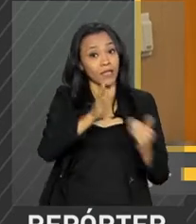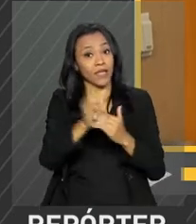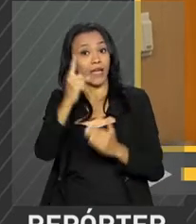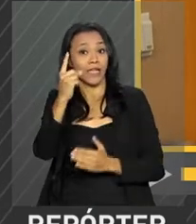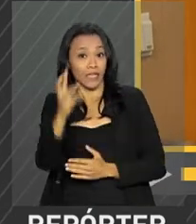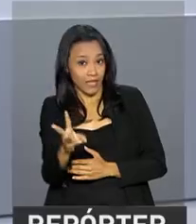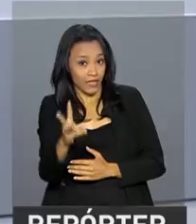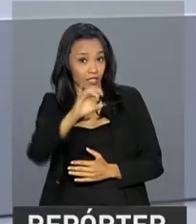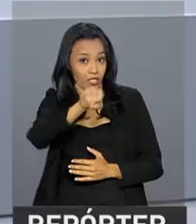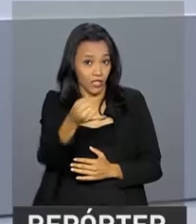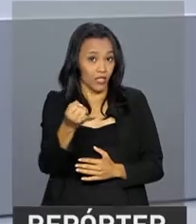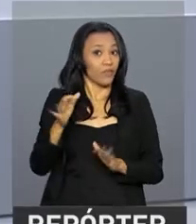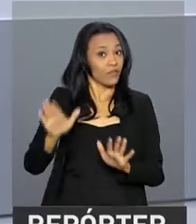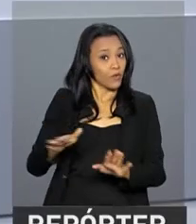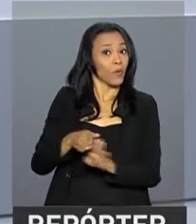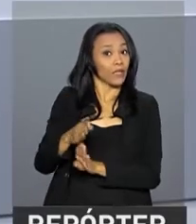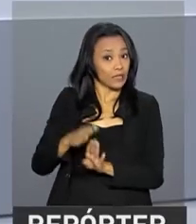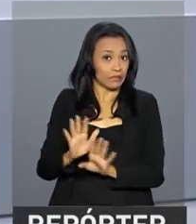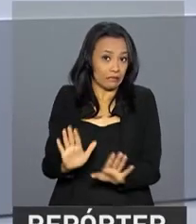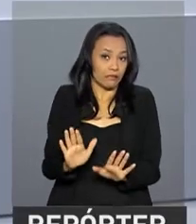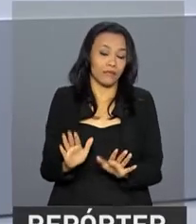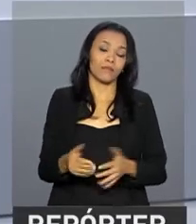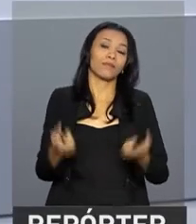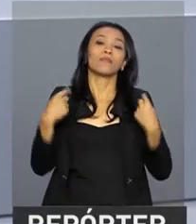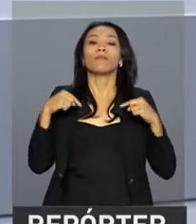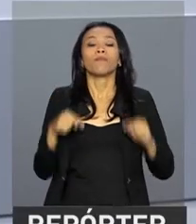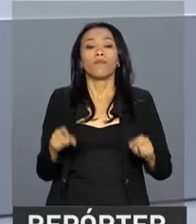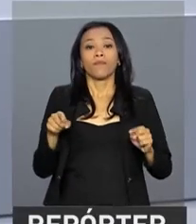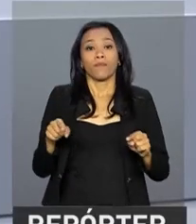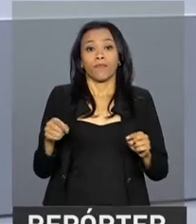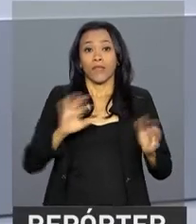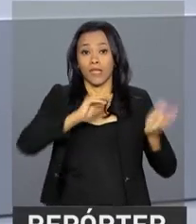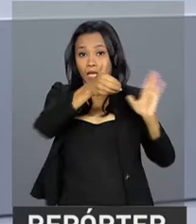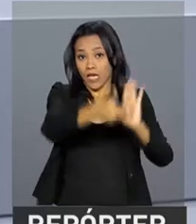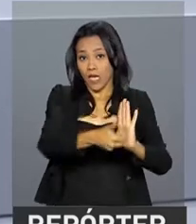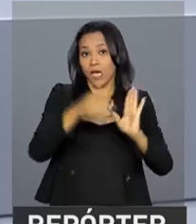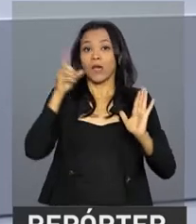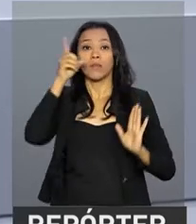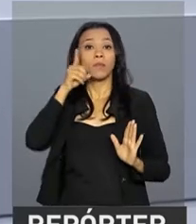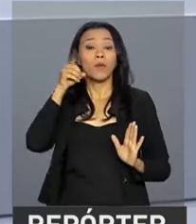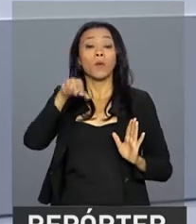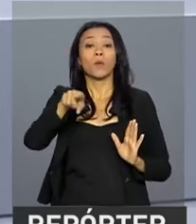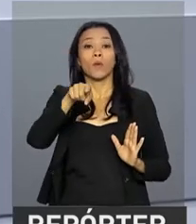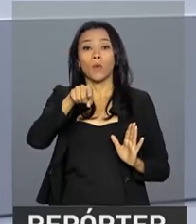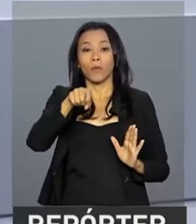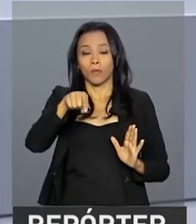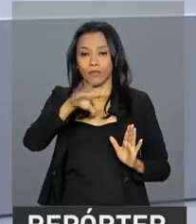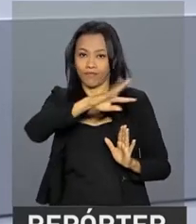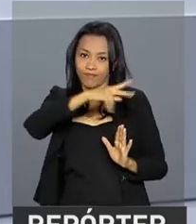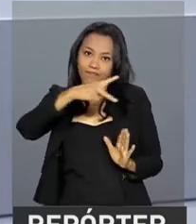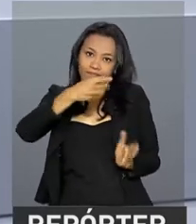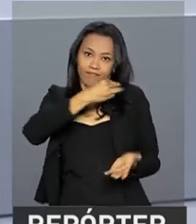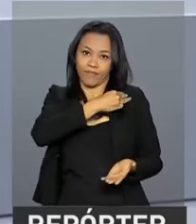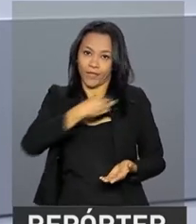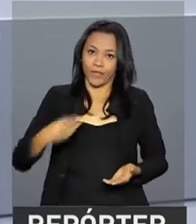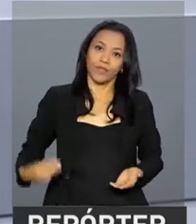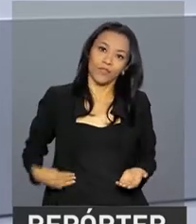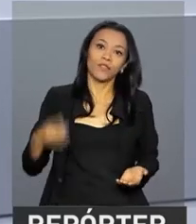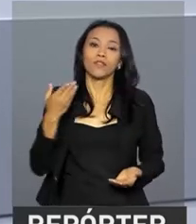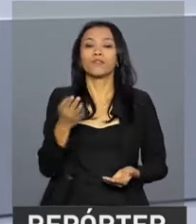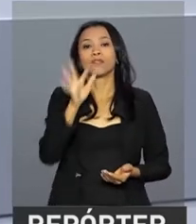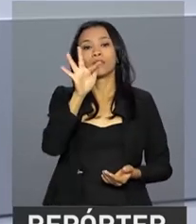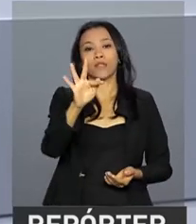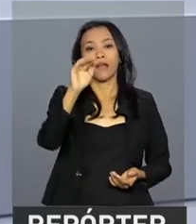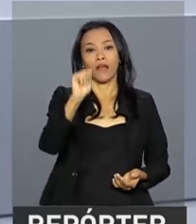médica e na câmara dos deputados o ministro da fazenda henrique meirelles disse que o adiamento da votação da reforma